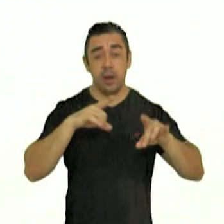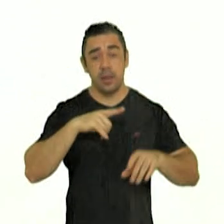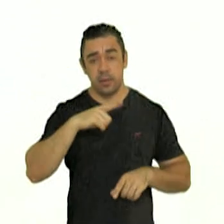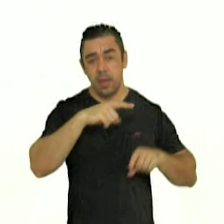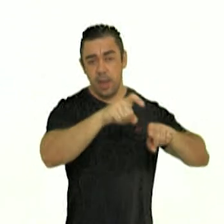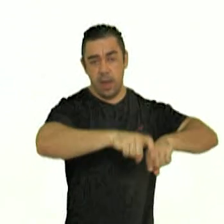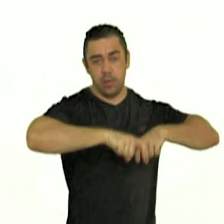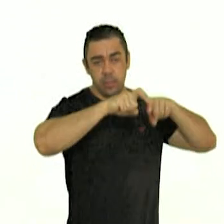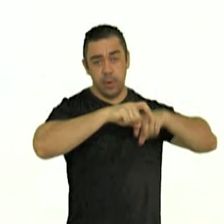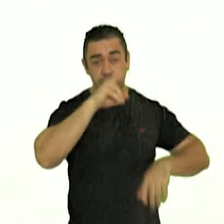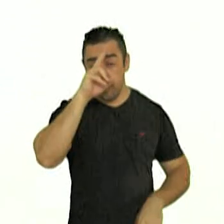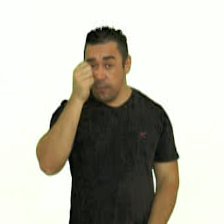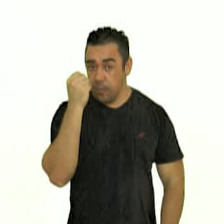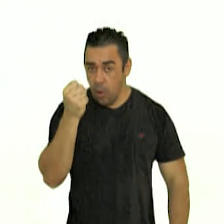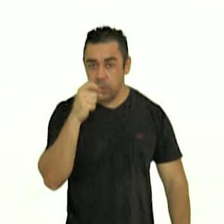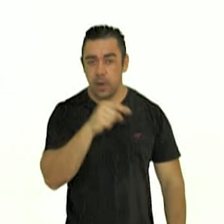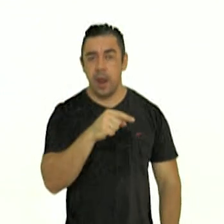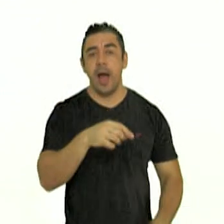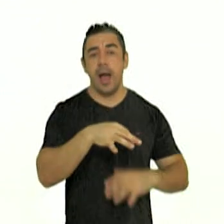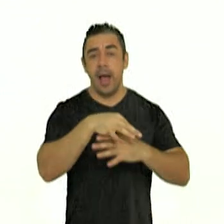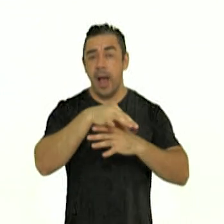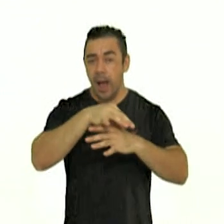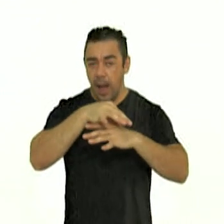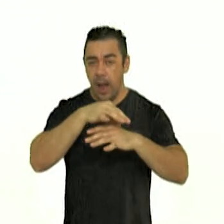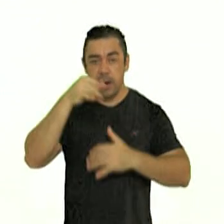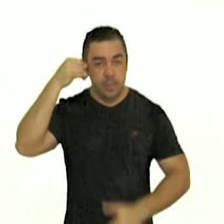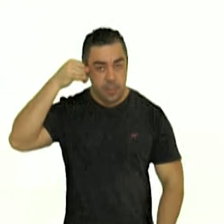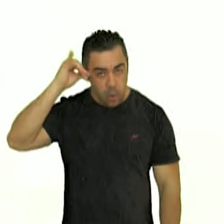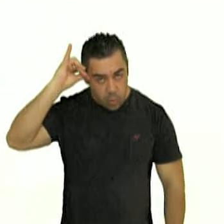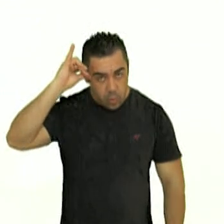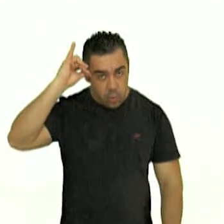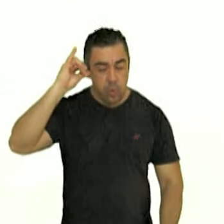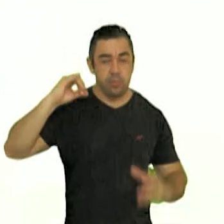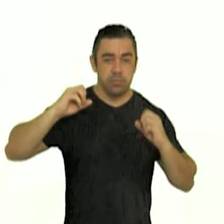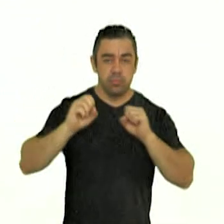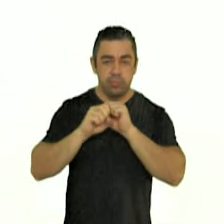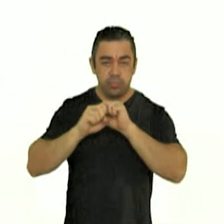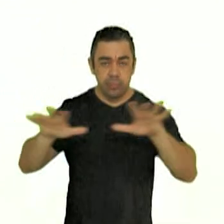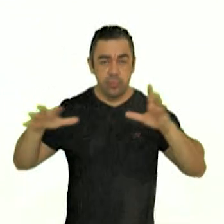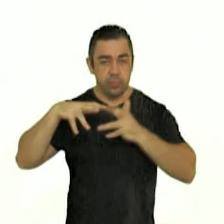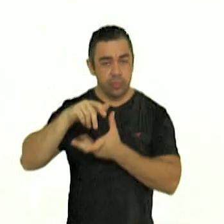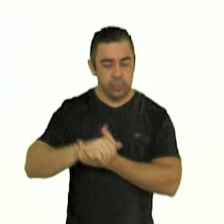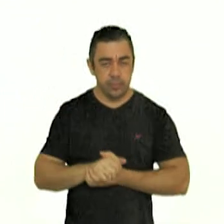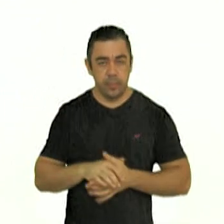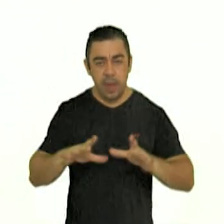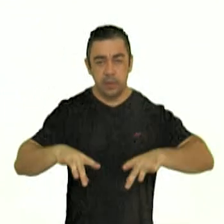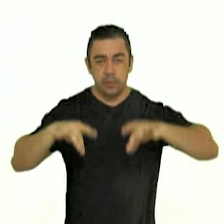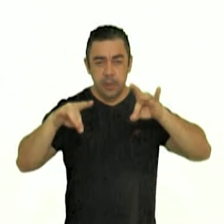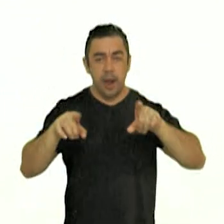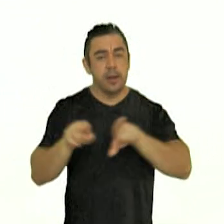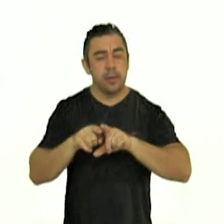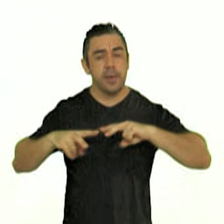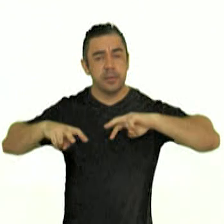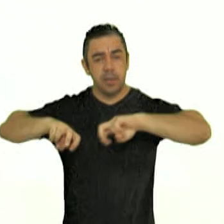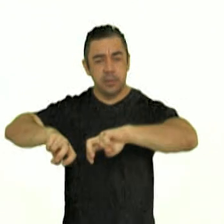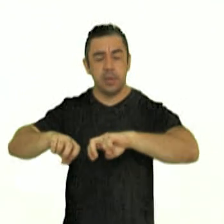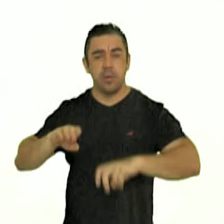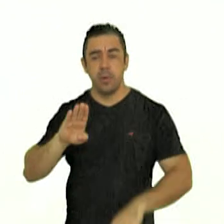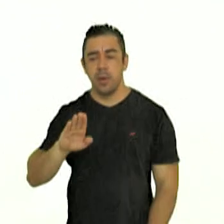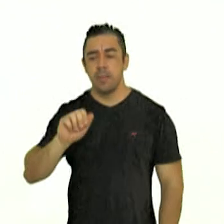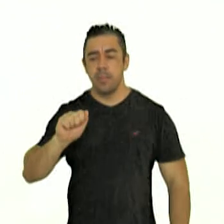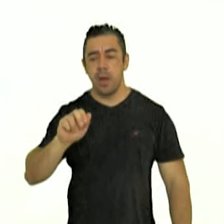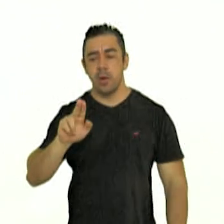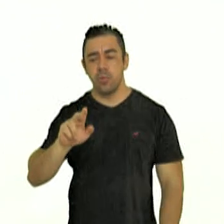Brasil no fornecimento de carne bovina para o mundo. A Austrália é a maior produtora de bauxita, por exemplo, do